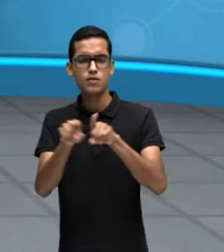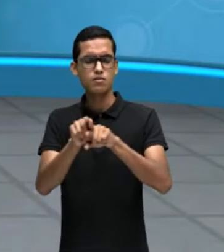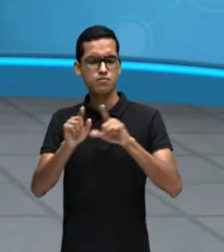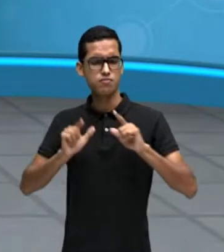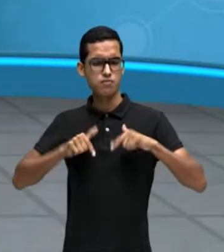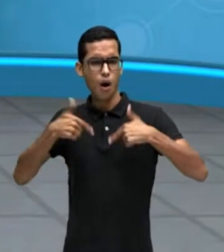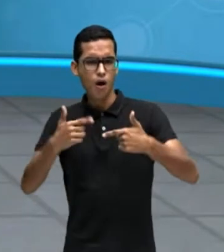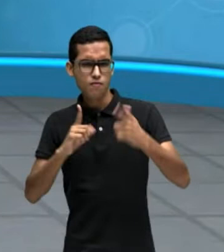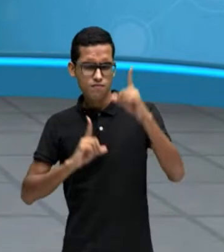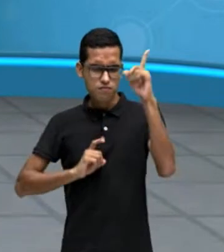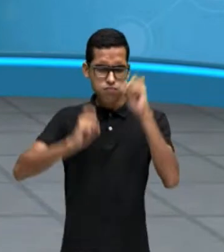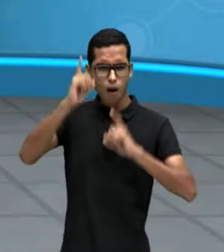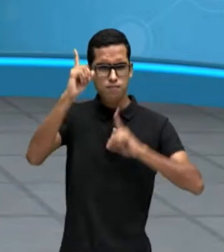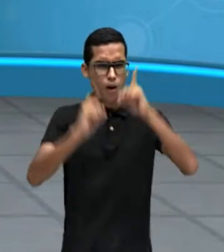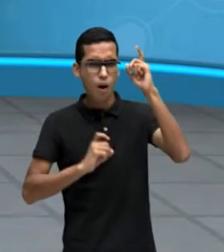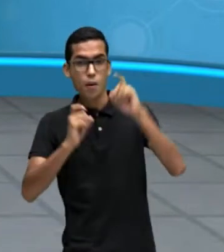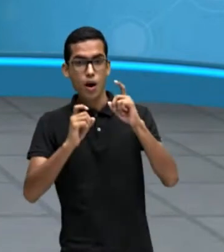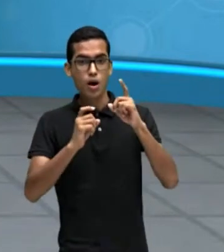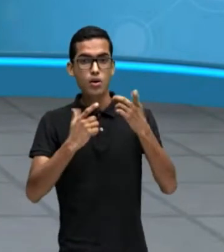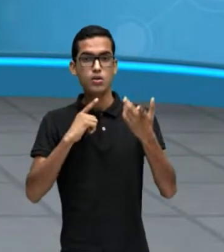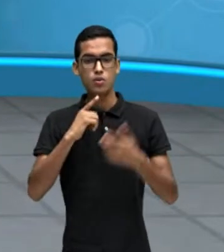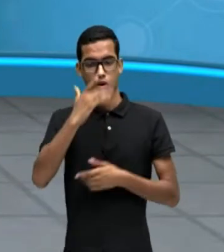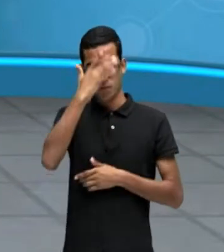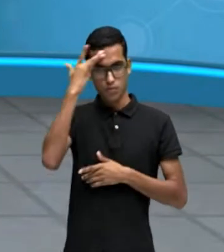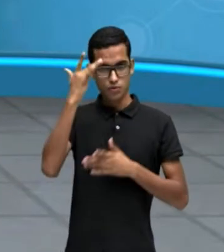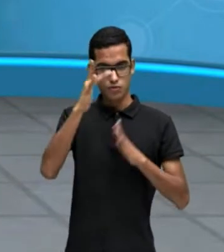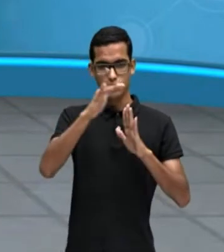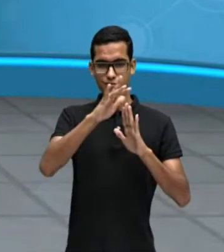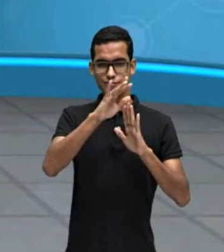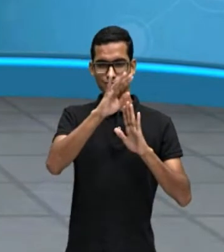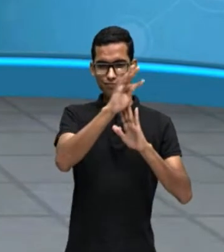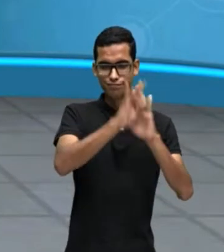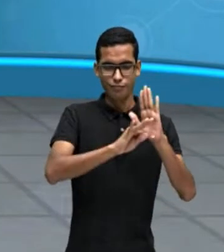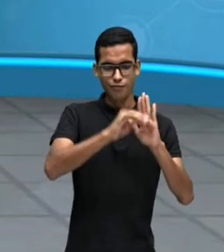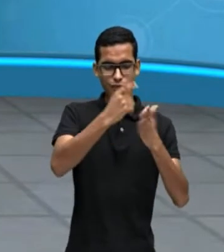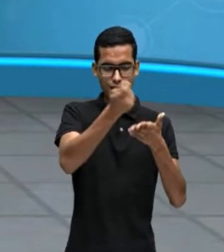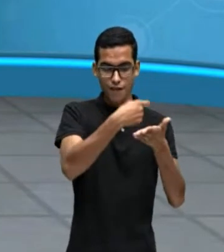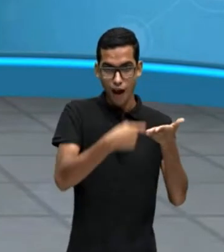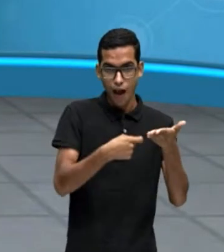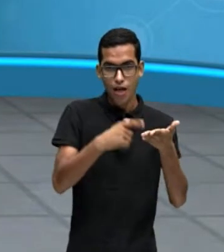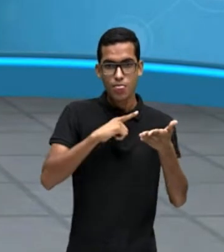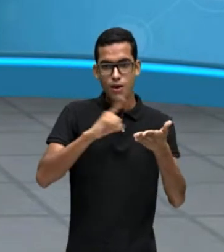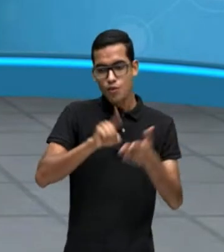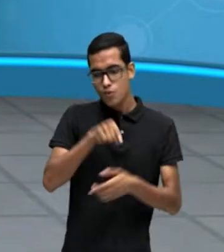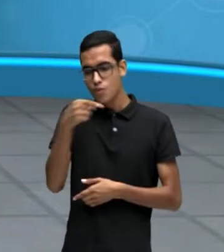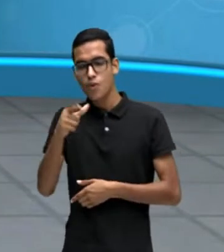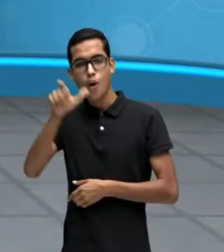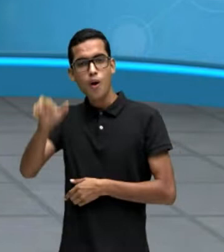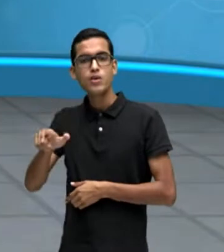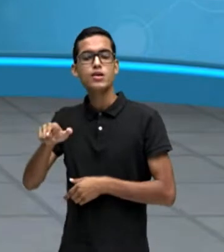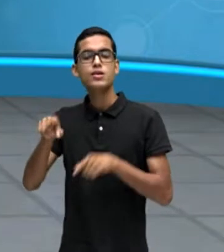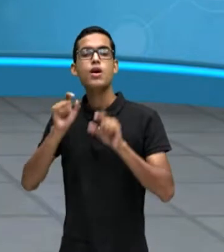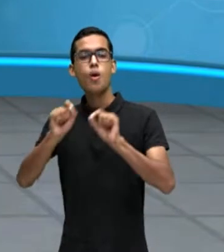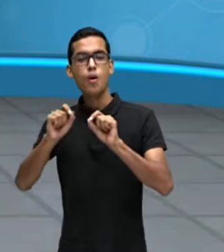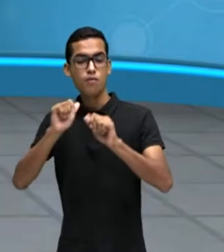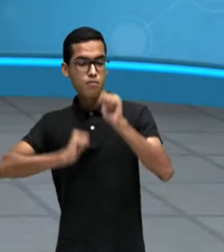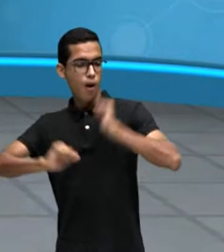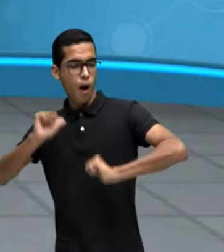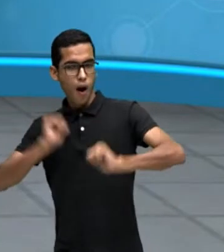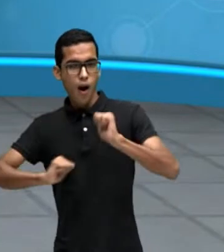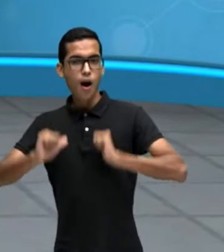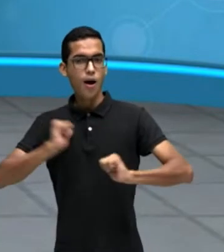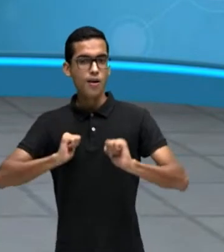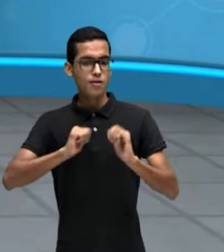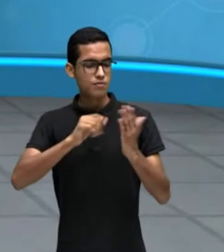Dias e dias. E o ator, ele vai dar vida para esse personagem. Ele vai emprestar o seu corpo, a sua voz, a sua